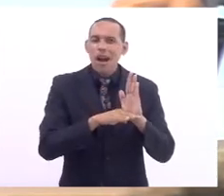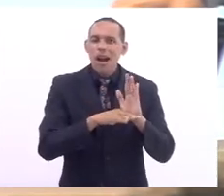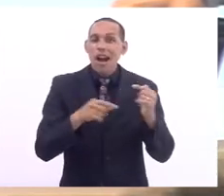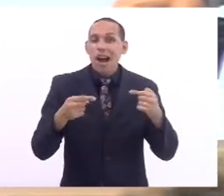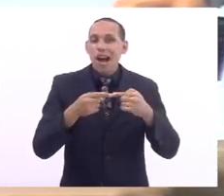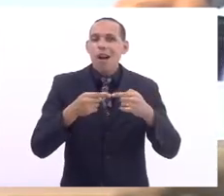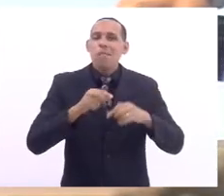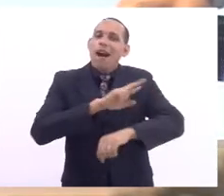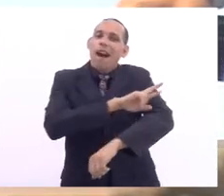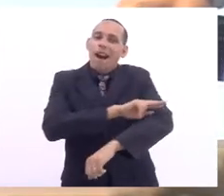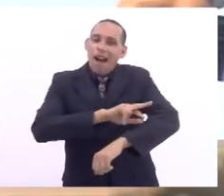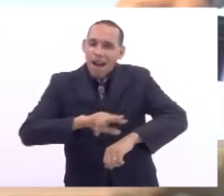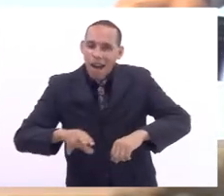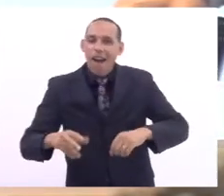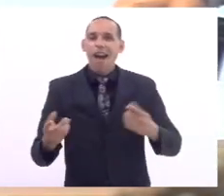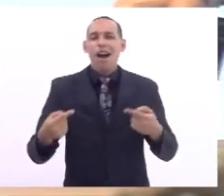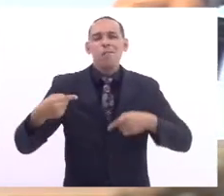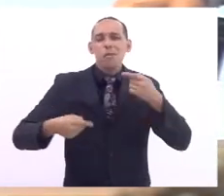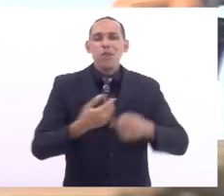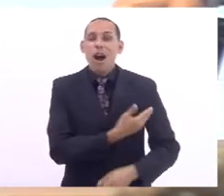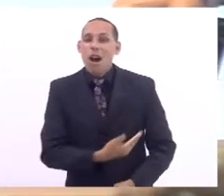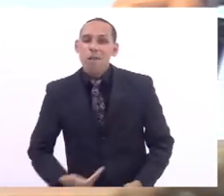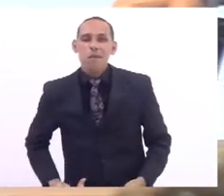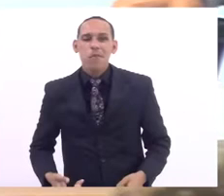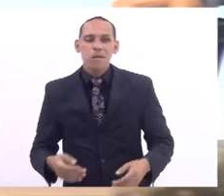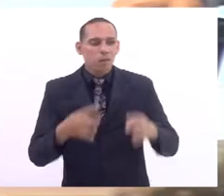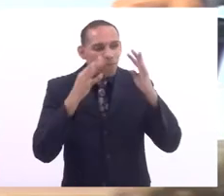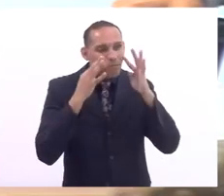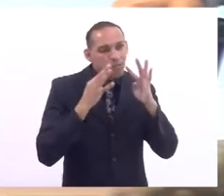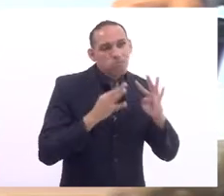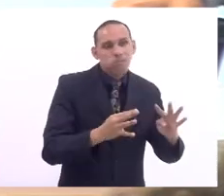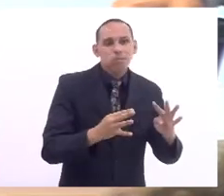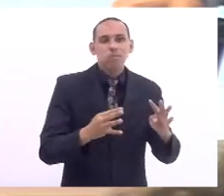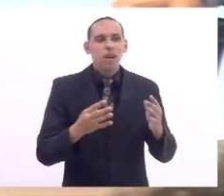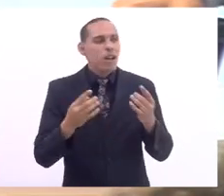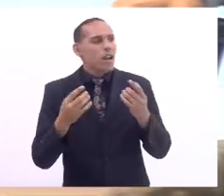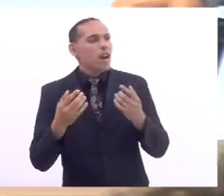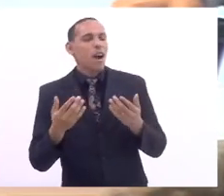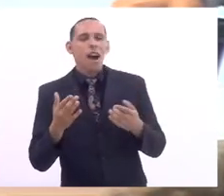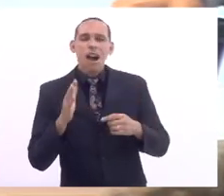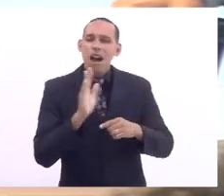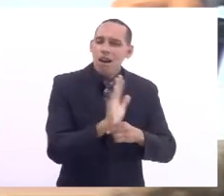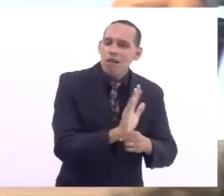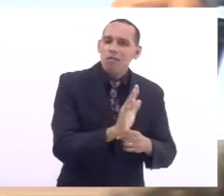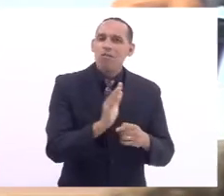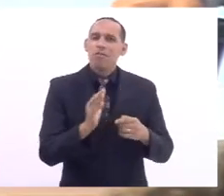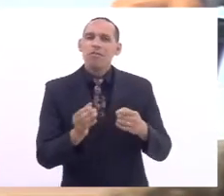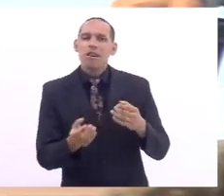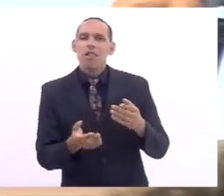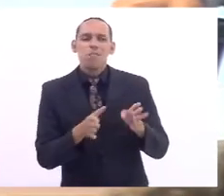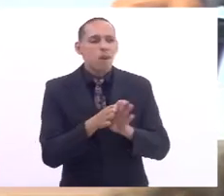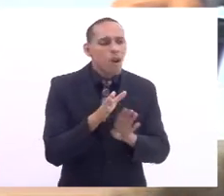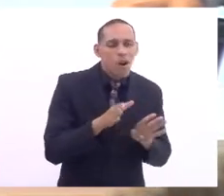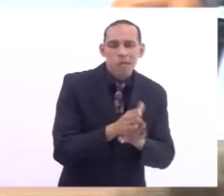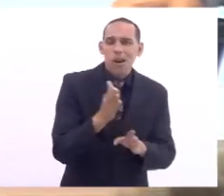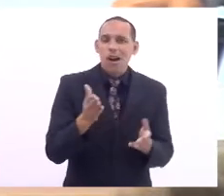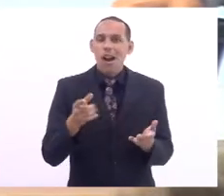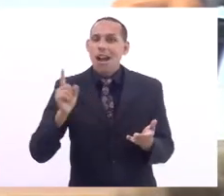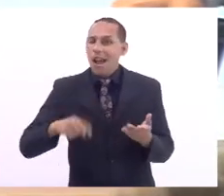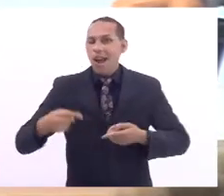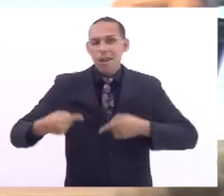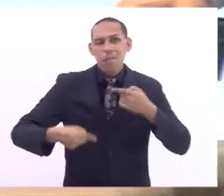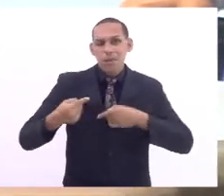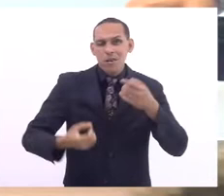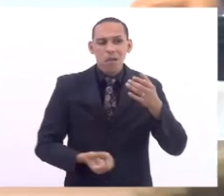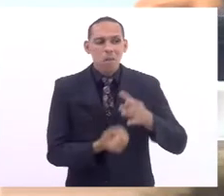políticas públicas de racializar forma como Olha como incide como constrói a recomendação está falando da produção de uma